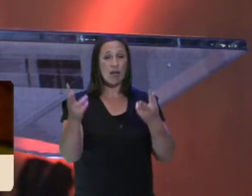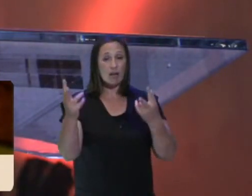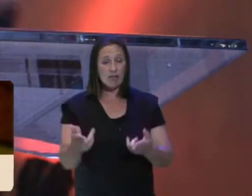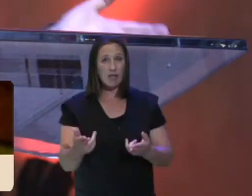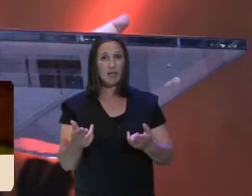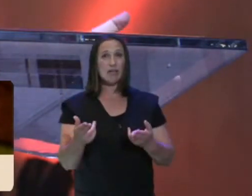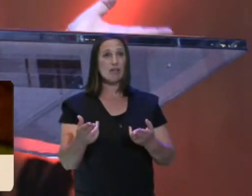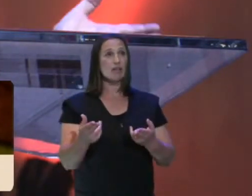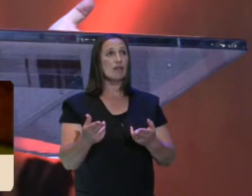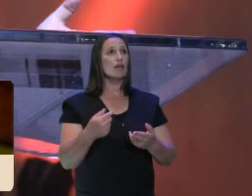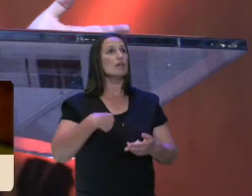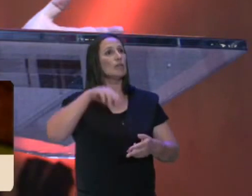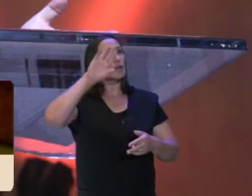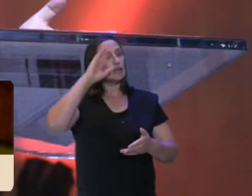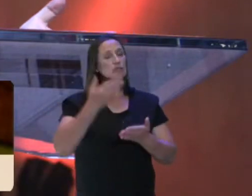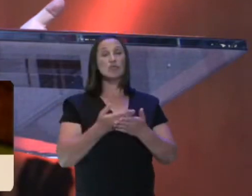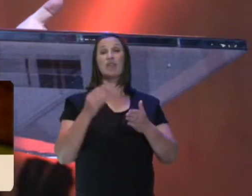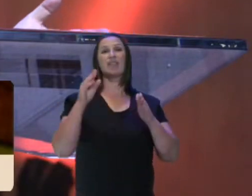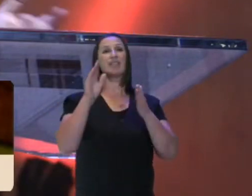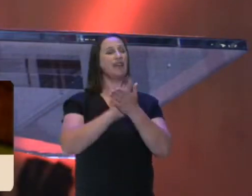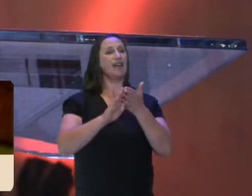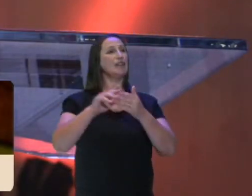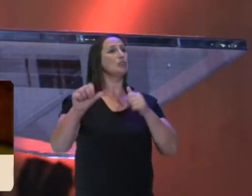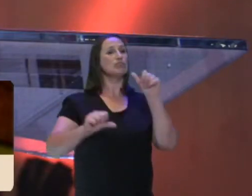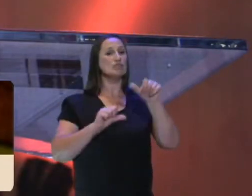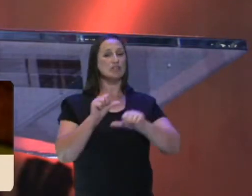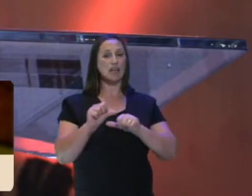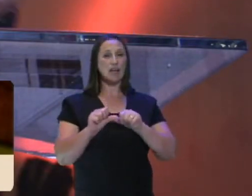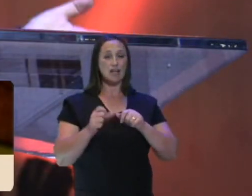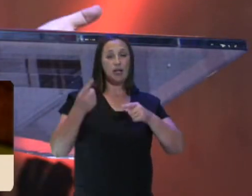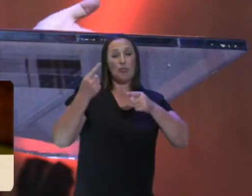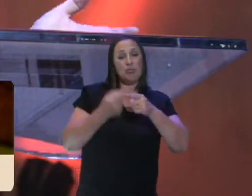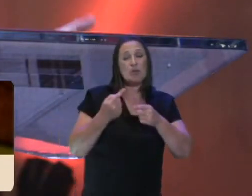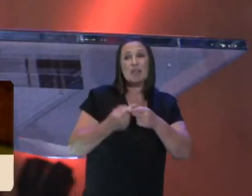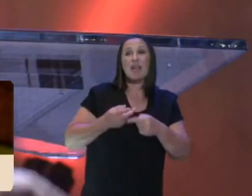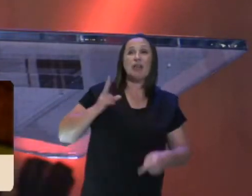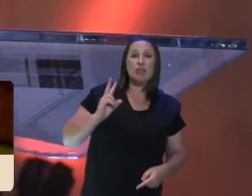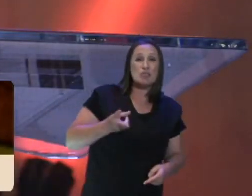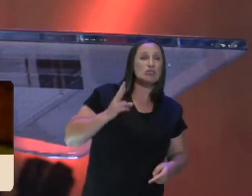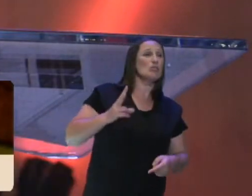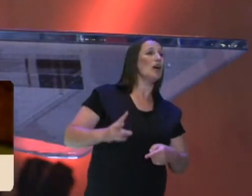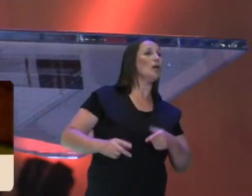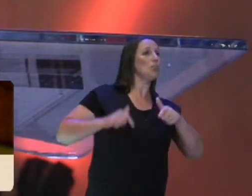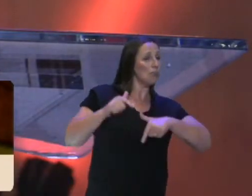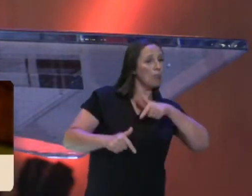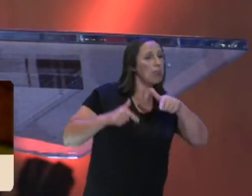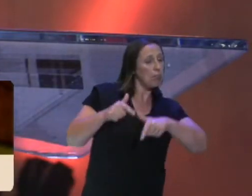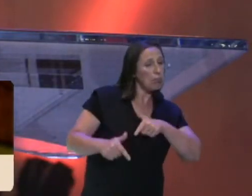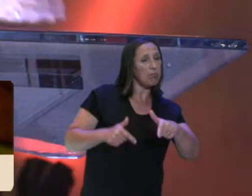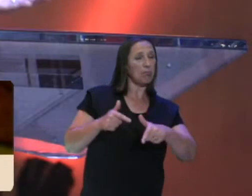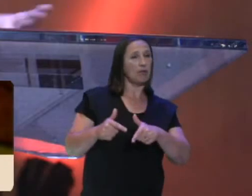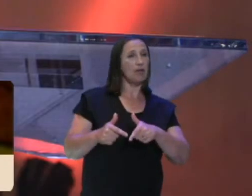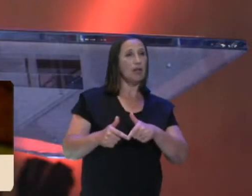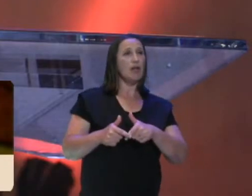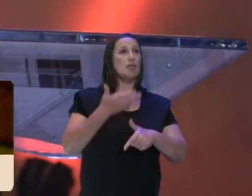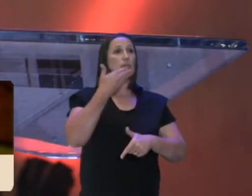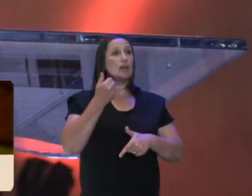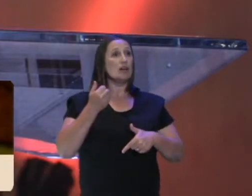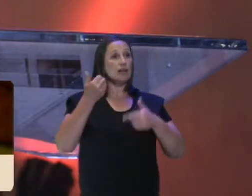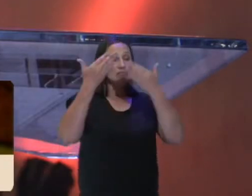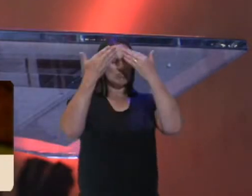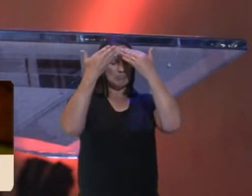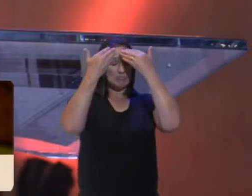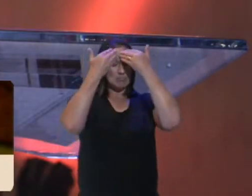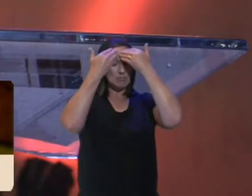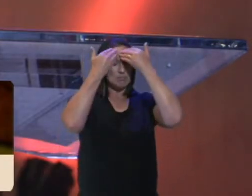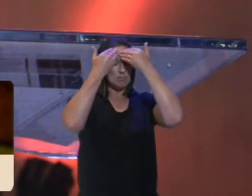nunca nada vai mudar. E então por que continuar lutando? É melhor desistir,